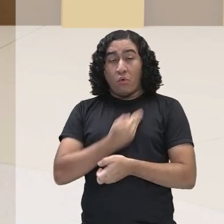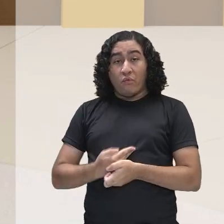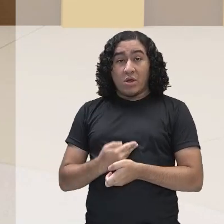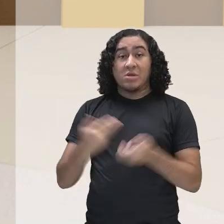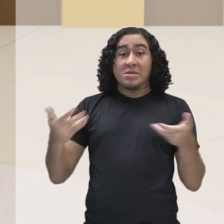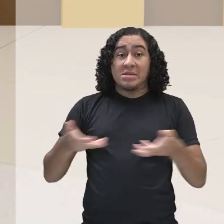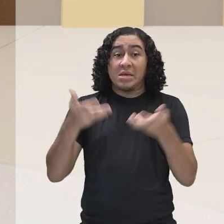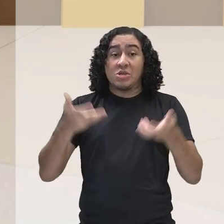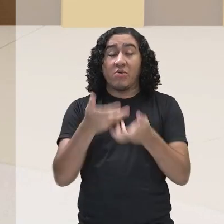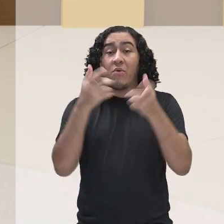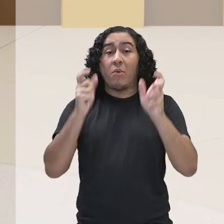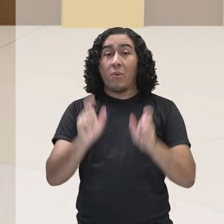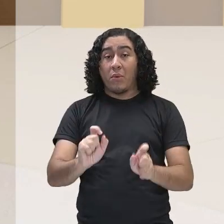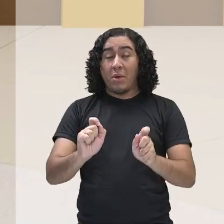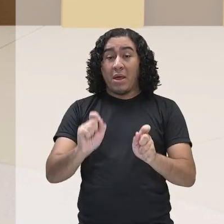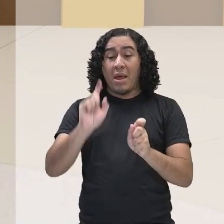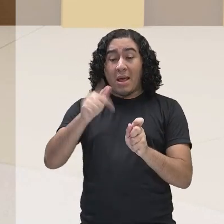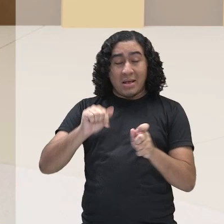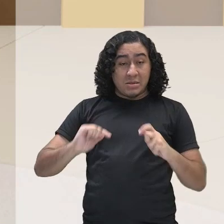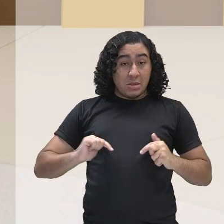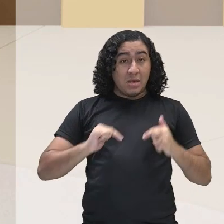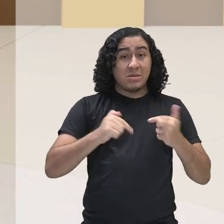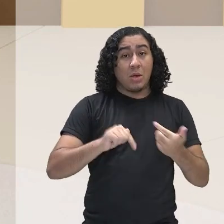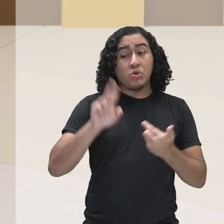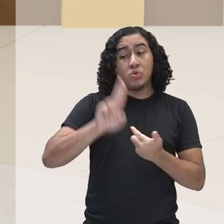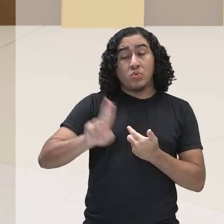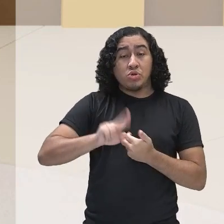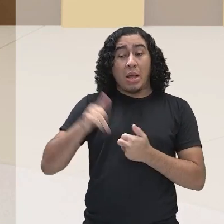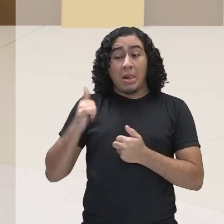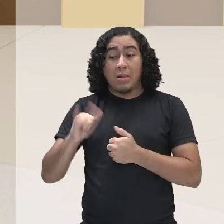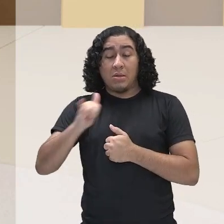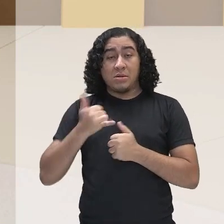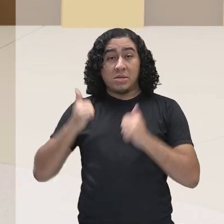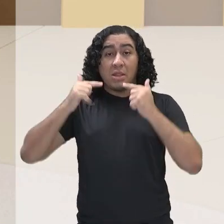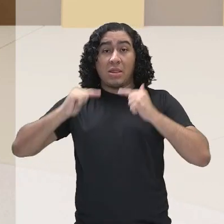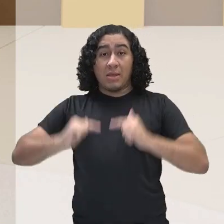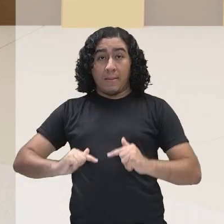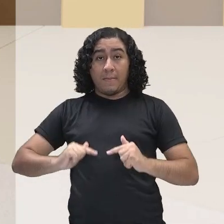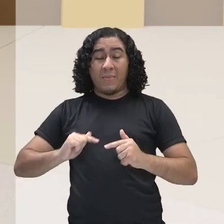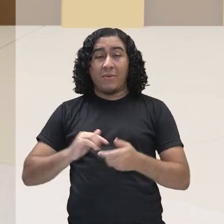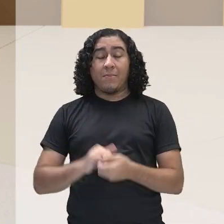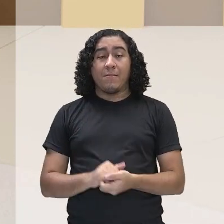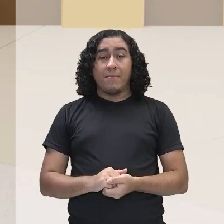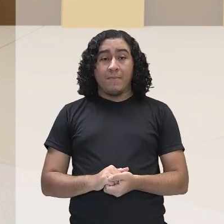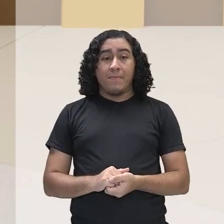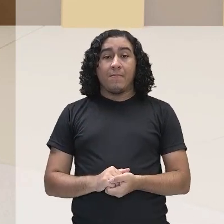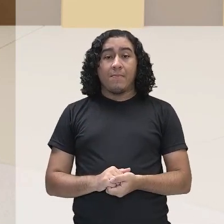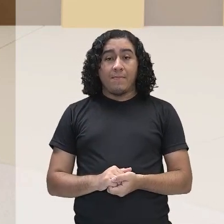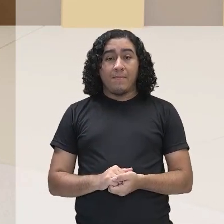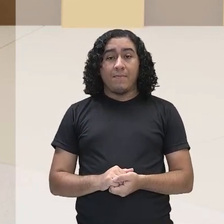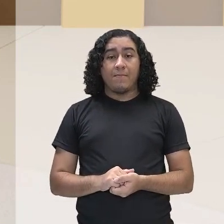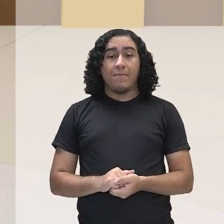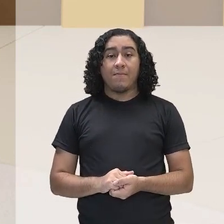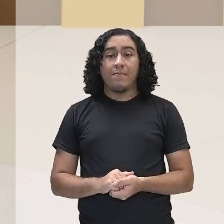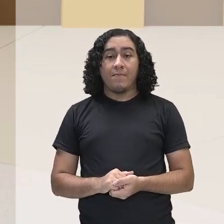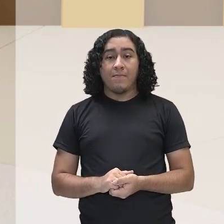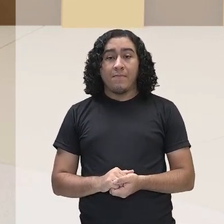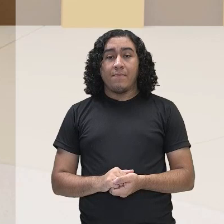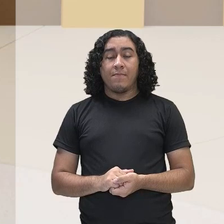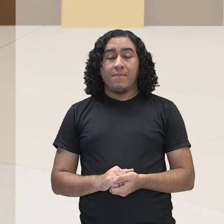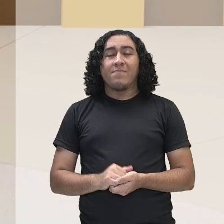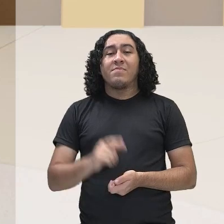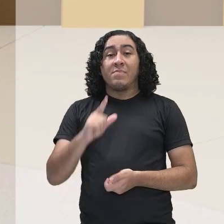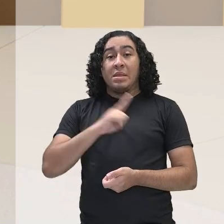aí essa prática, né? O desenvolvimento de estações aí que usem o